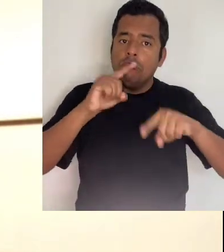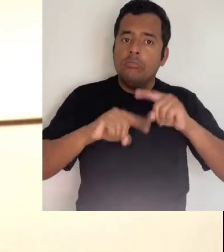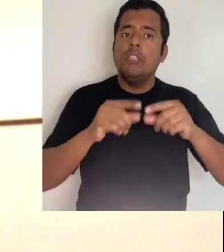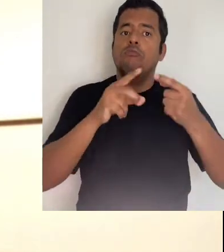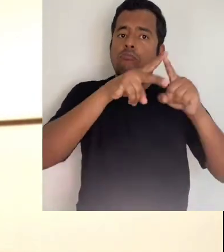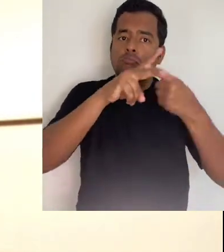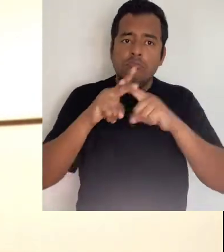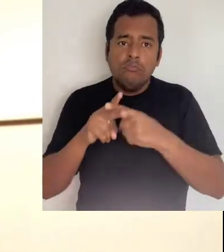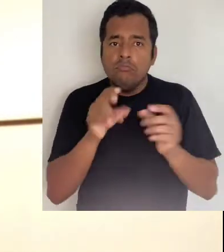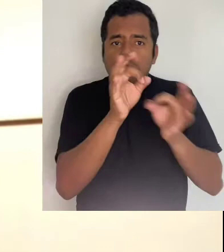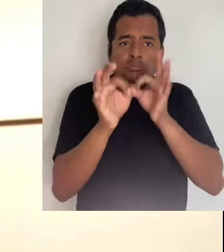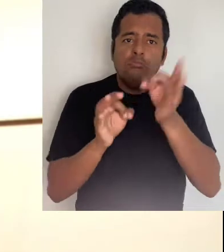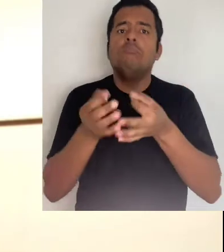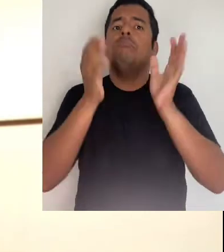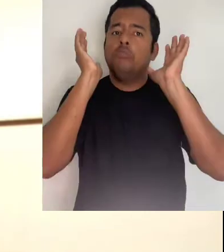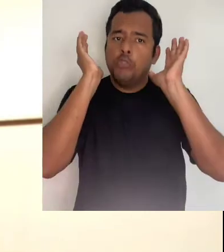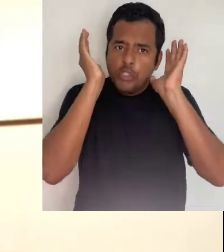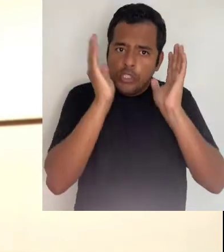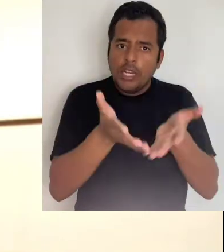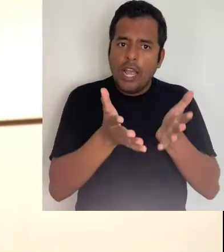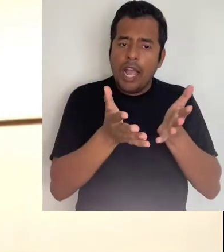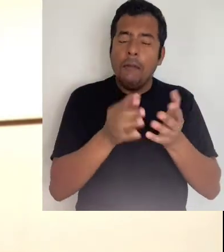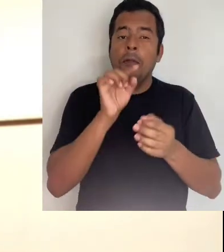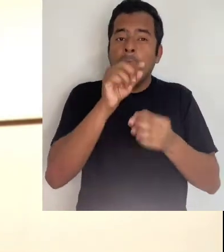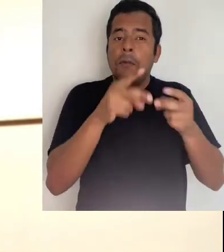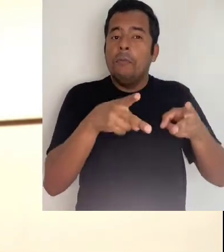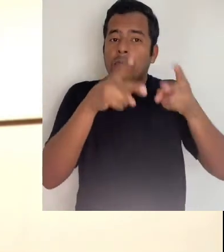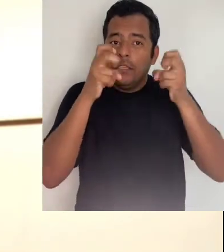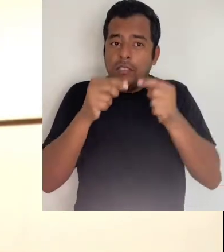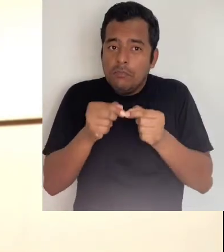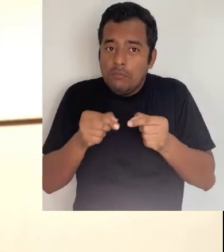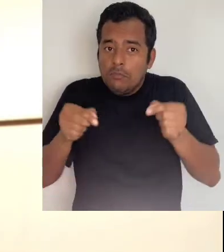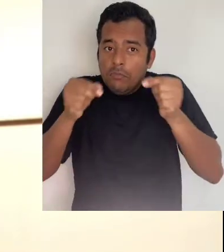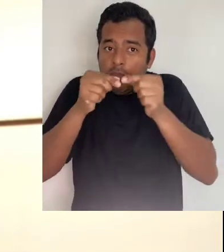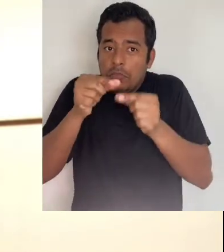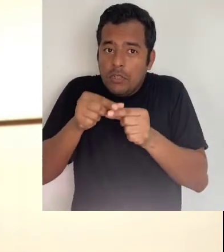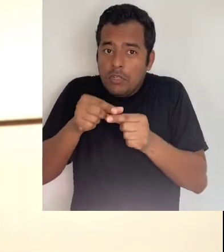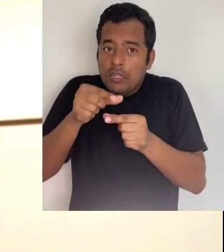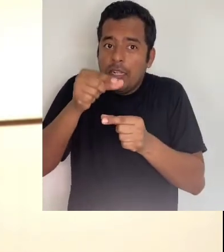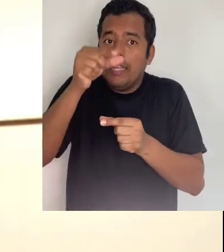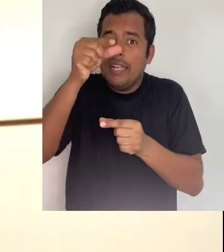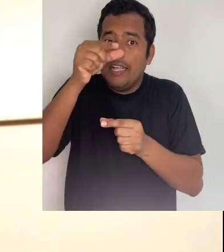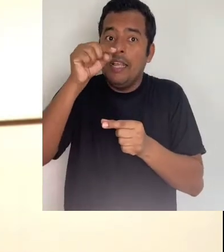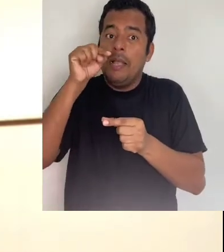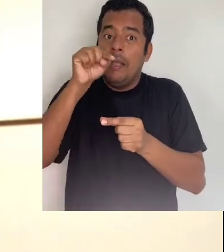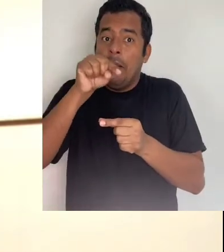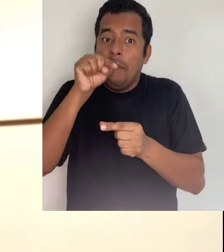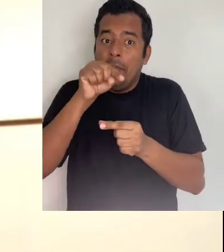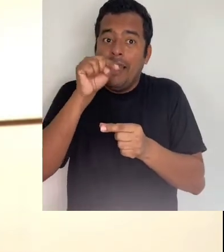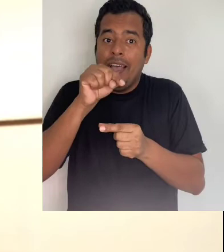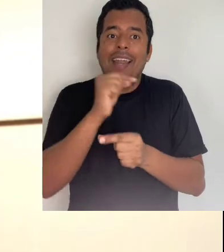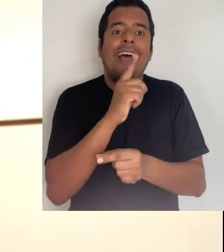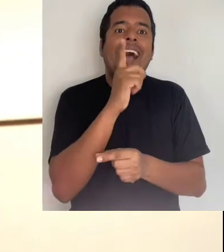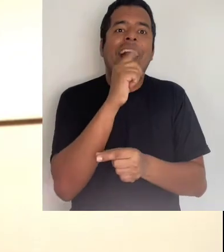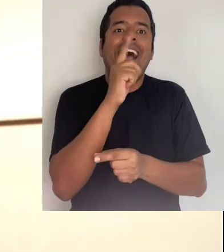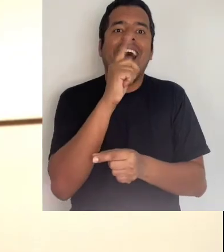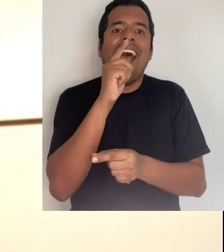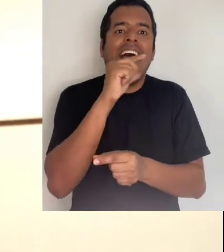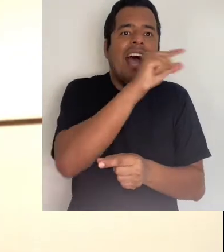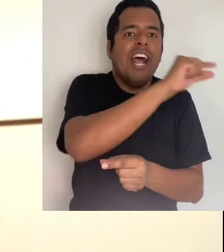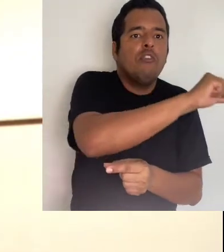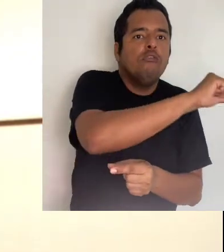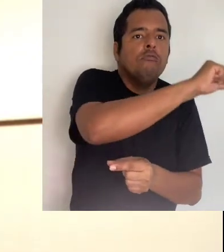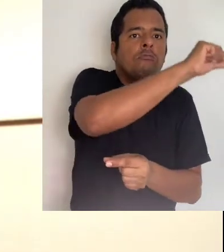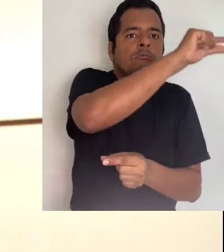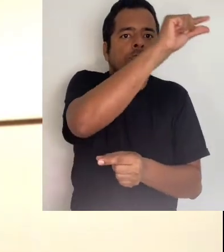pessoal, aparelhagem montada, processo de destilação. Percebam que o balão ele está aqui do outro lado justamente